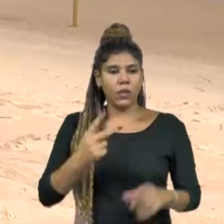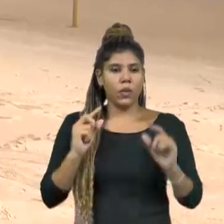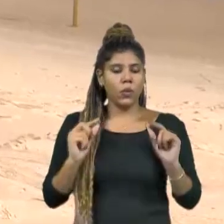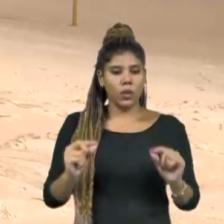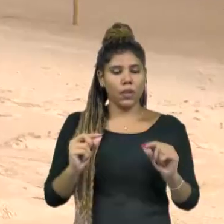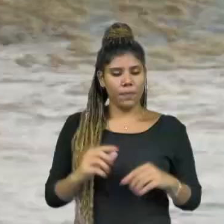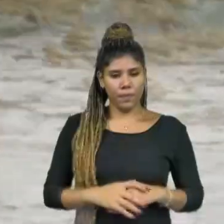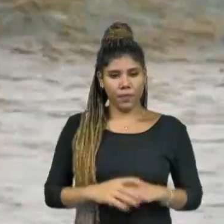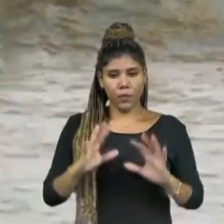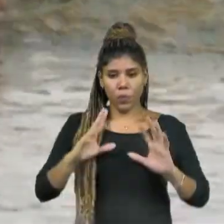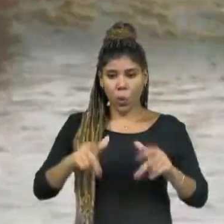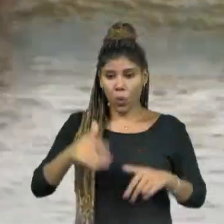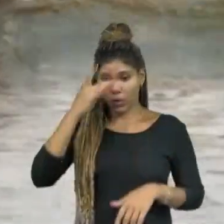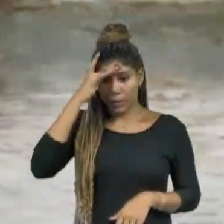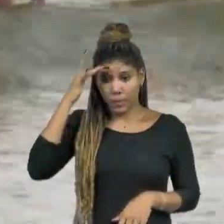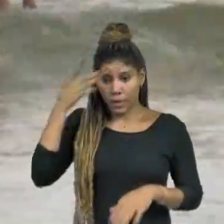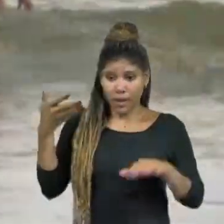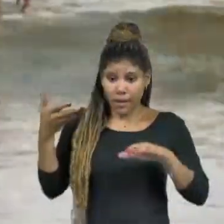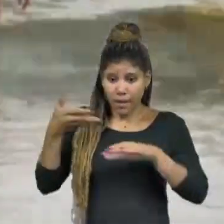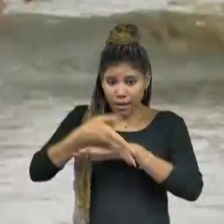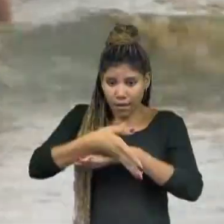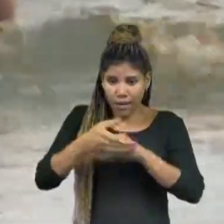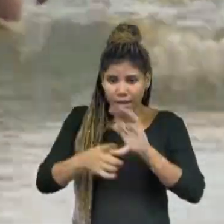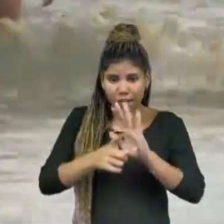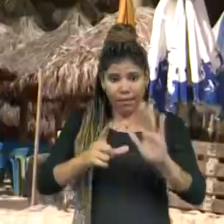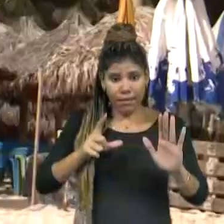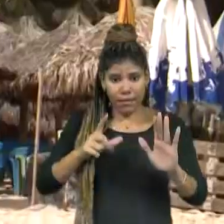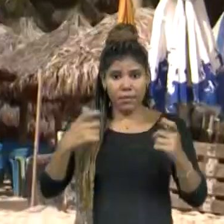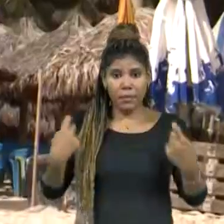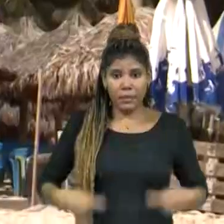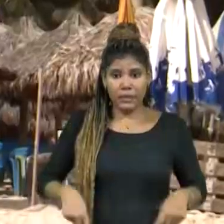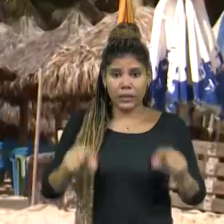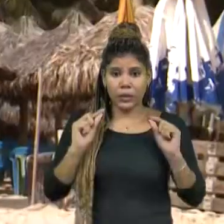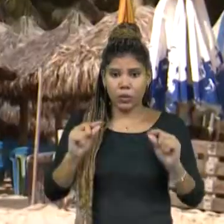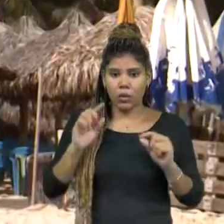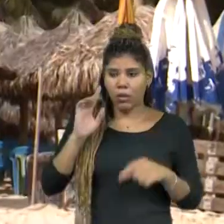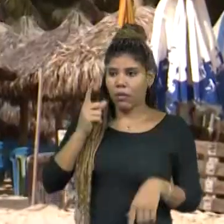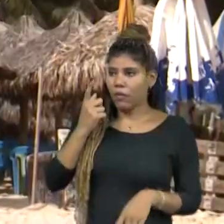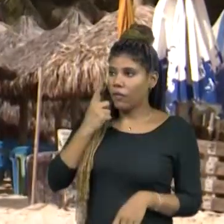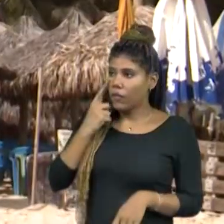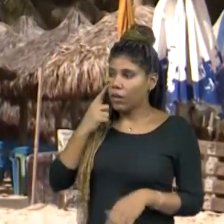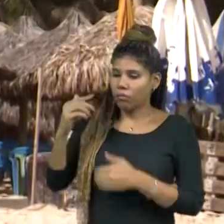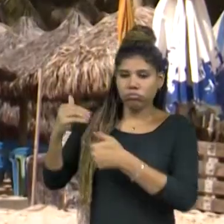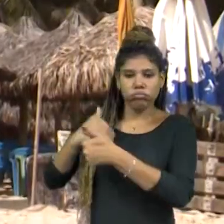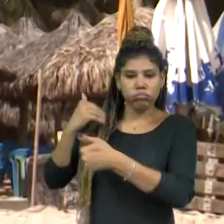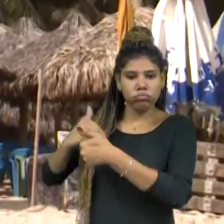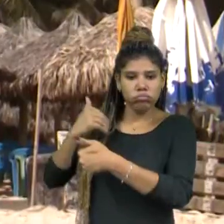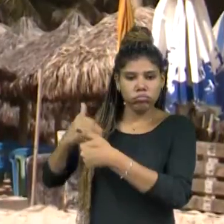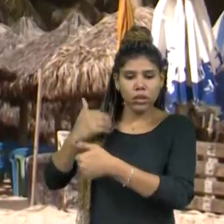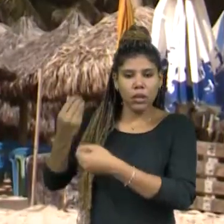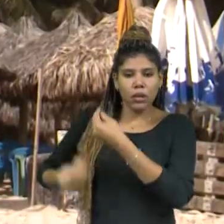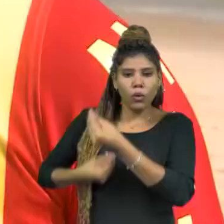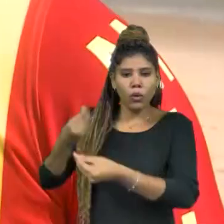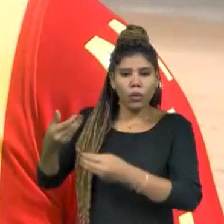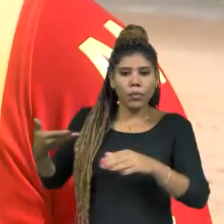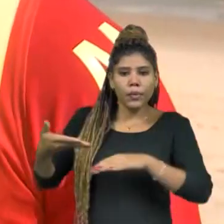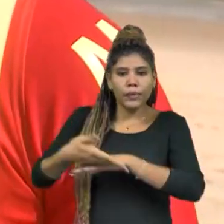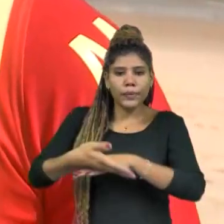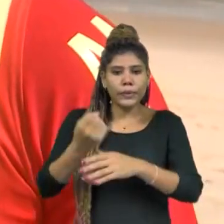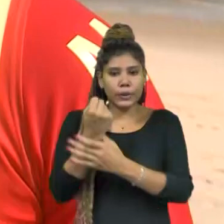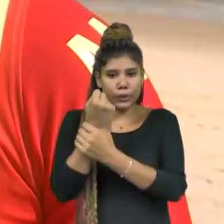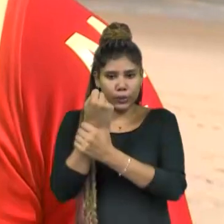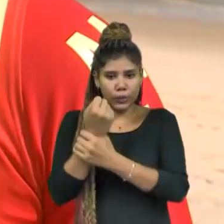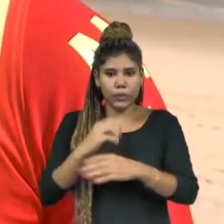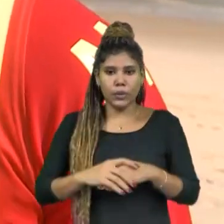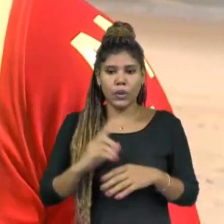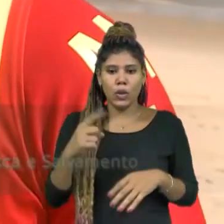turista, antes de entrar no mar, precisa buscar o guarda-vidas para orientações sobre os cuidados necessários. A gente